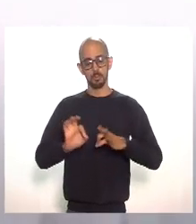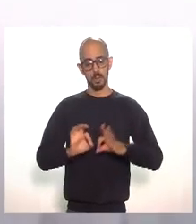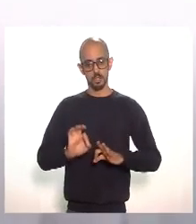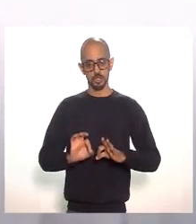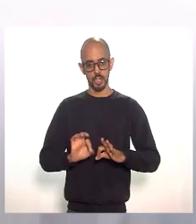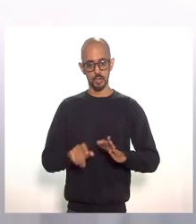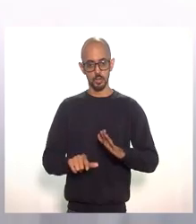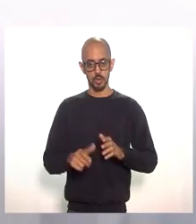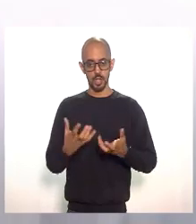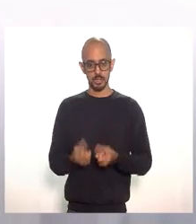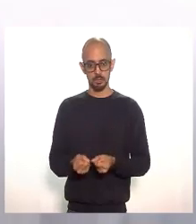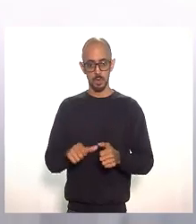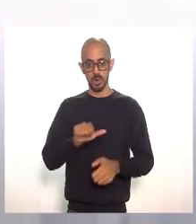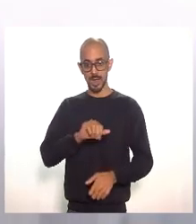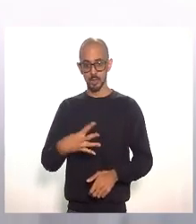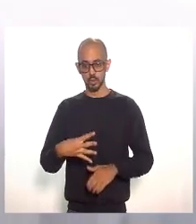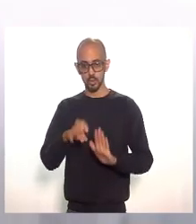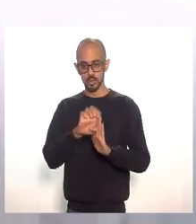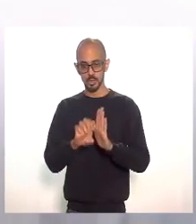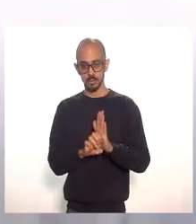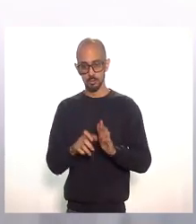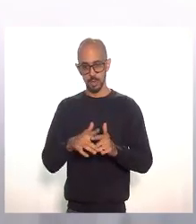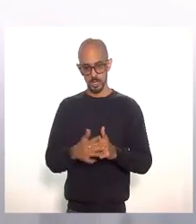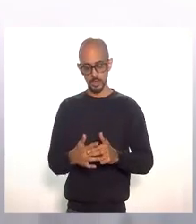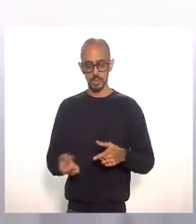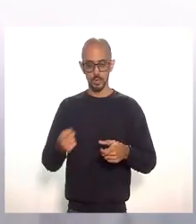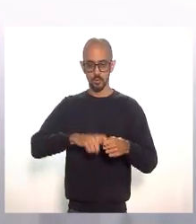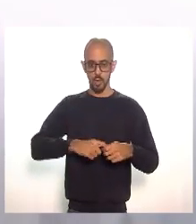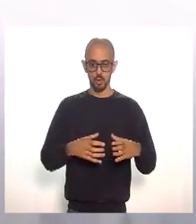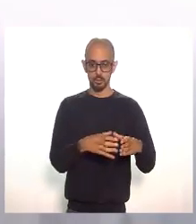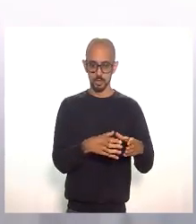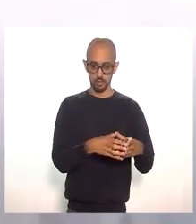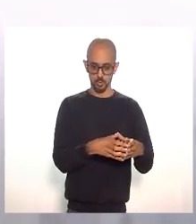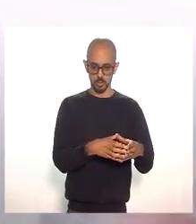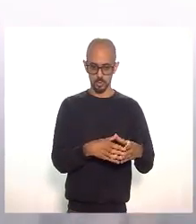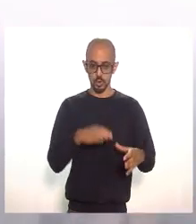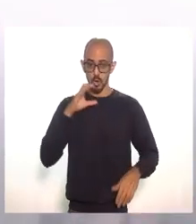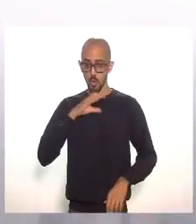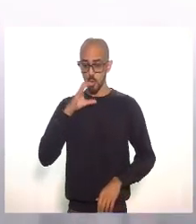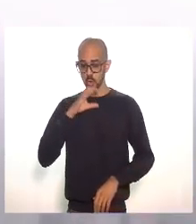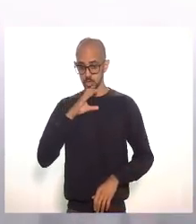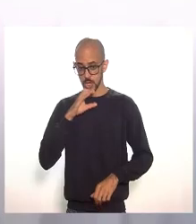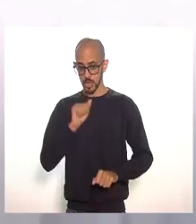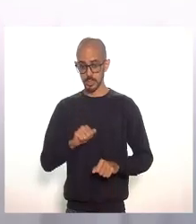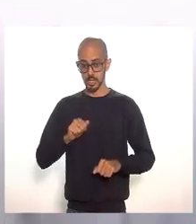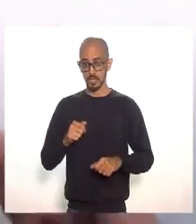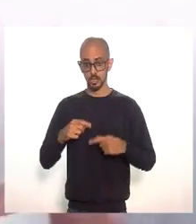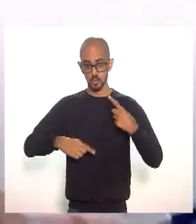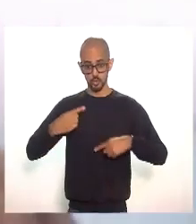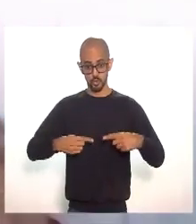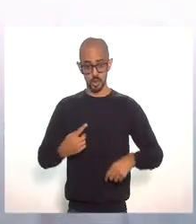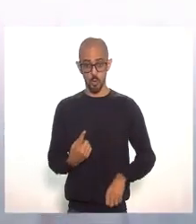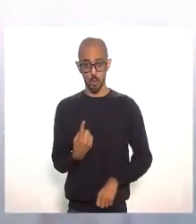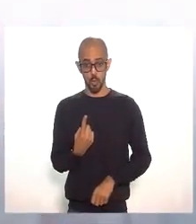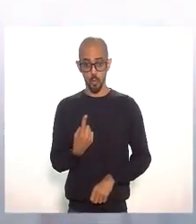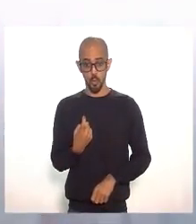recebeu 14 emendas e retorna às comissões. Em regime de urgência, em discussão única,